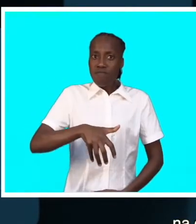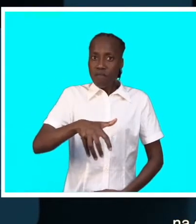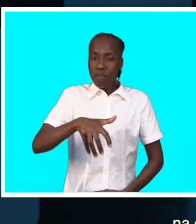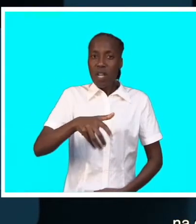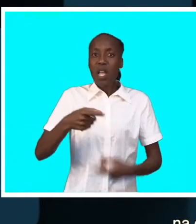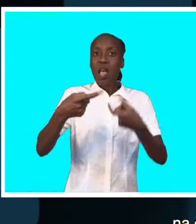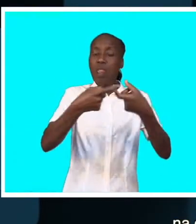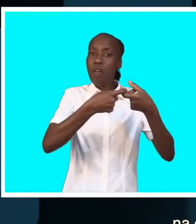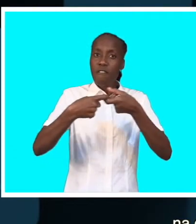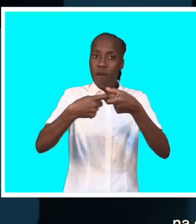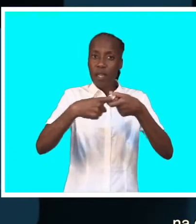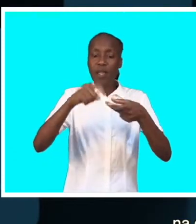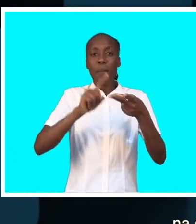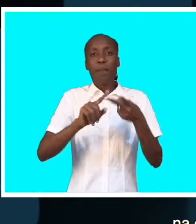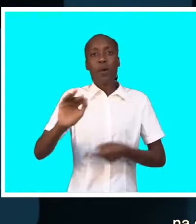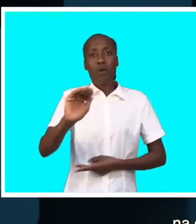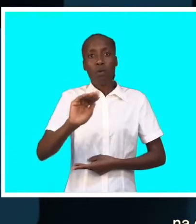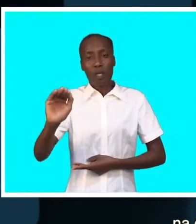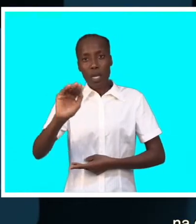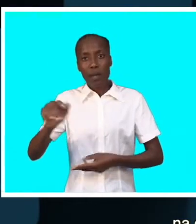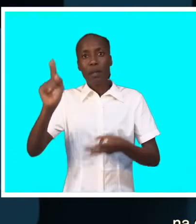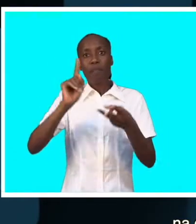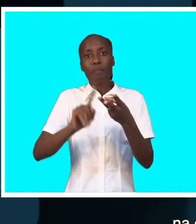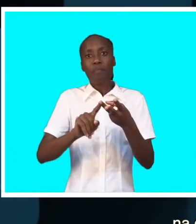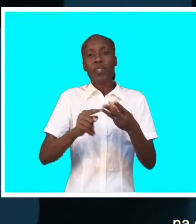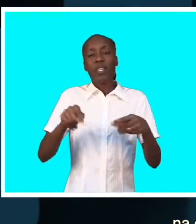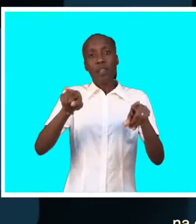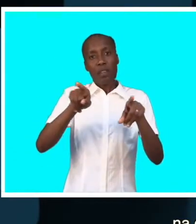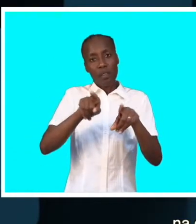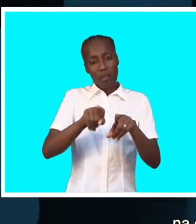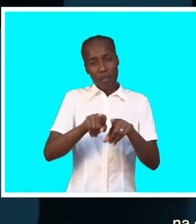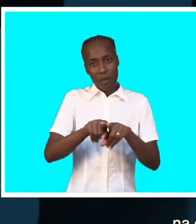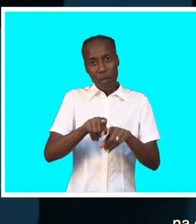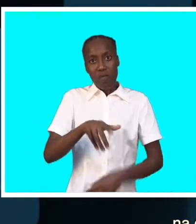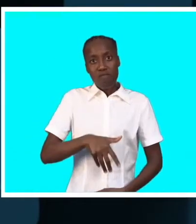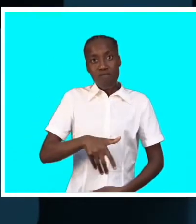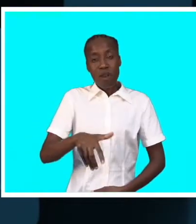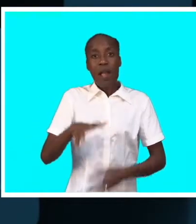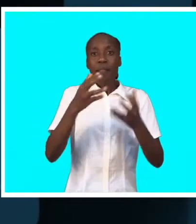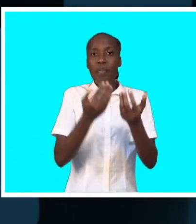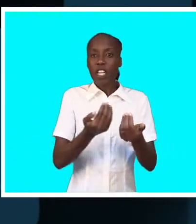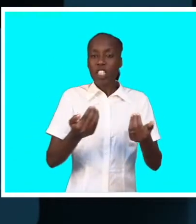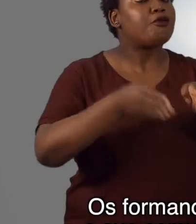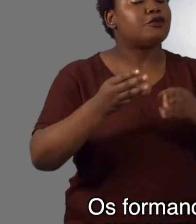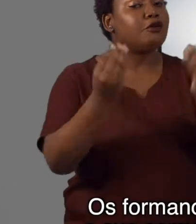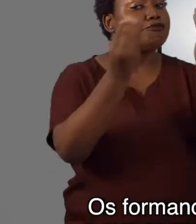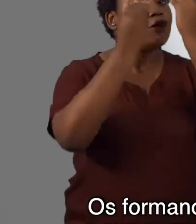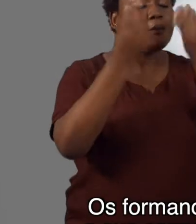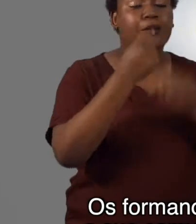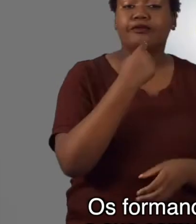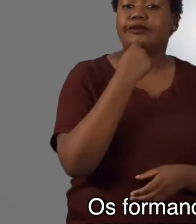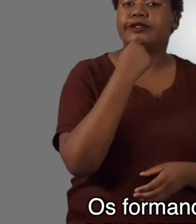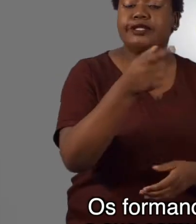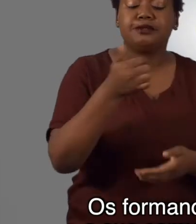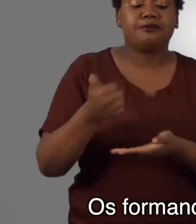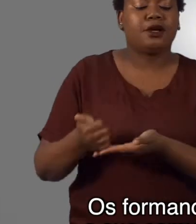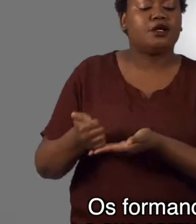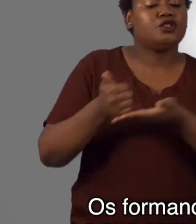na comunidade e na desnutrição crônica nas crianças menores de 5 anos. Os